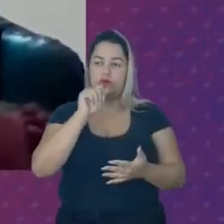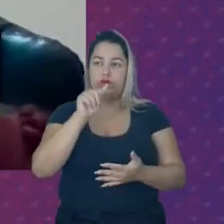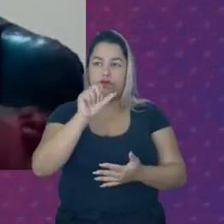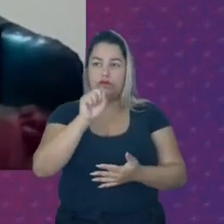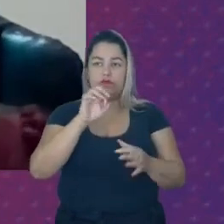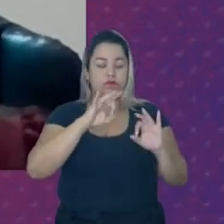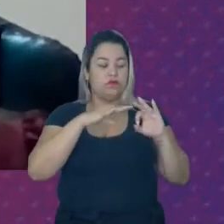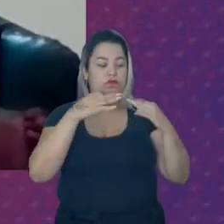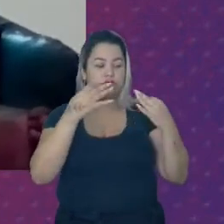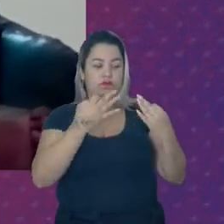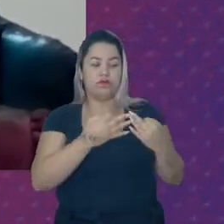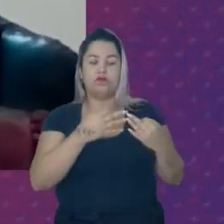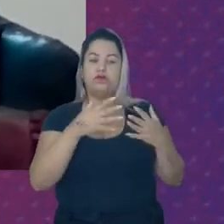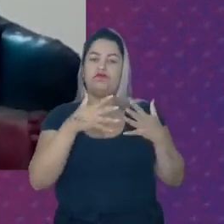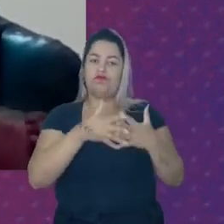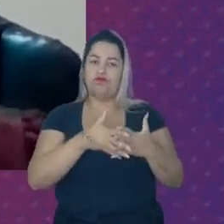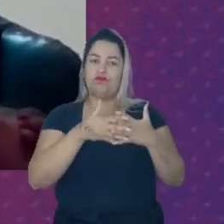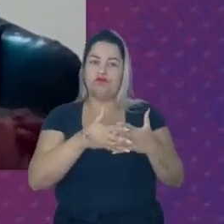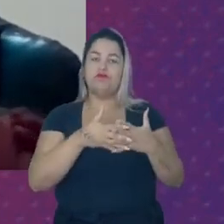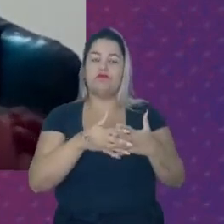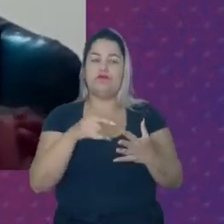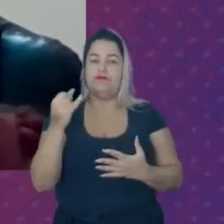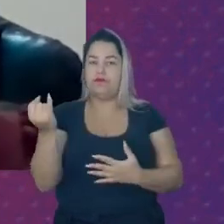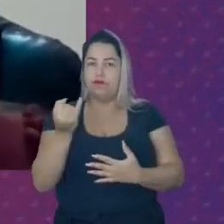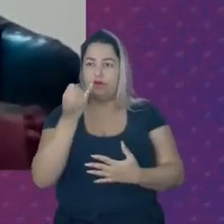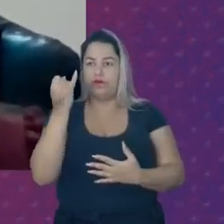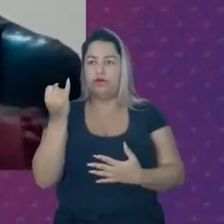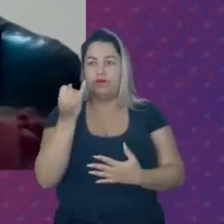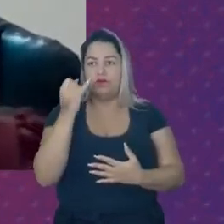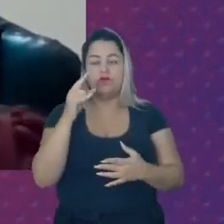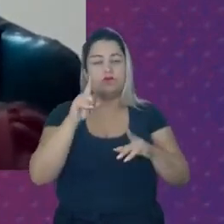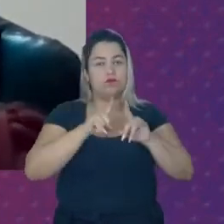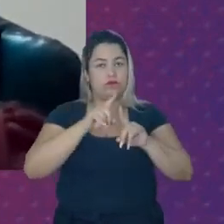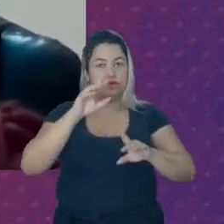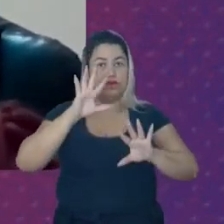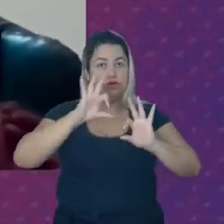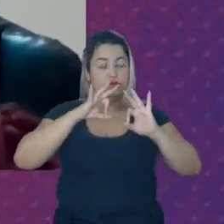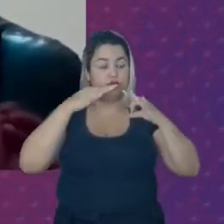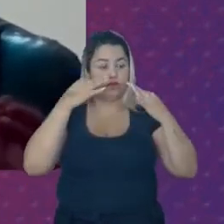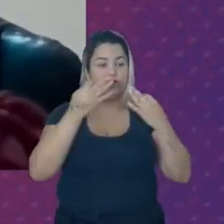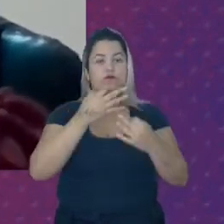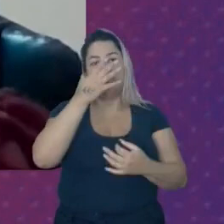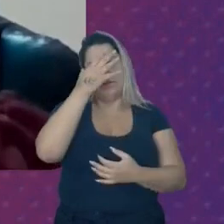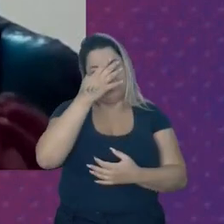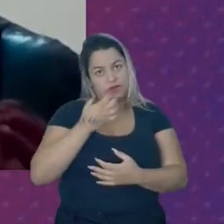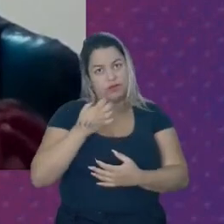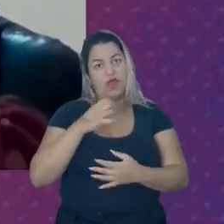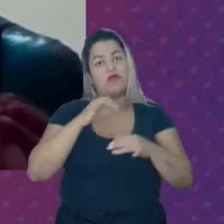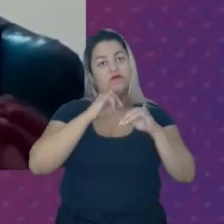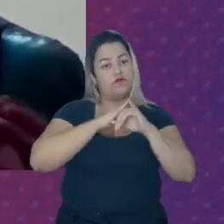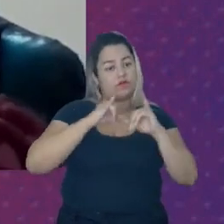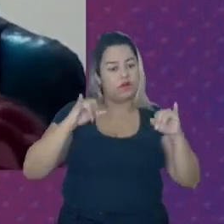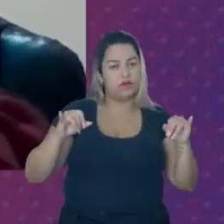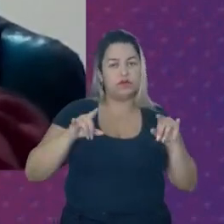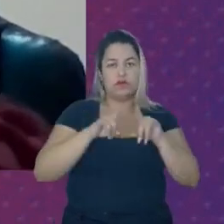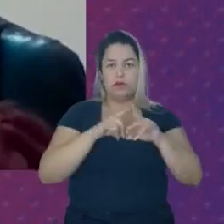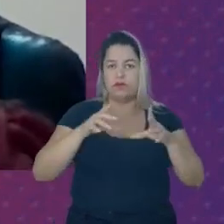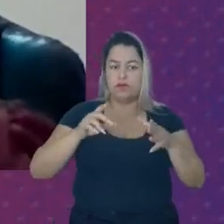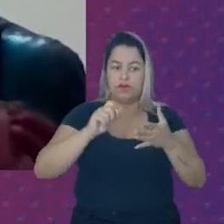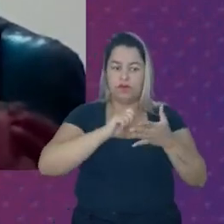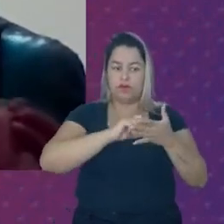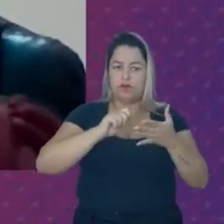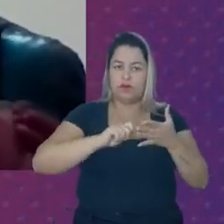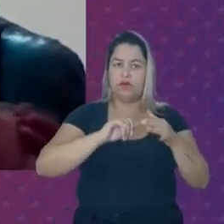prejudicada, isso tem sido muito importante, porque tem feito com que as famílias levem mais a sério a informação colocada na hora